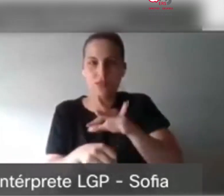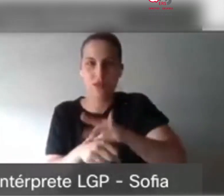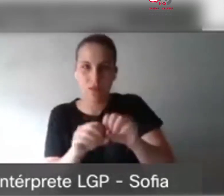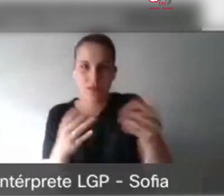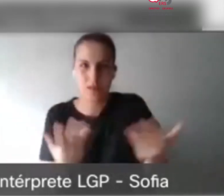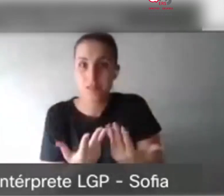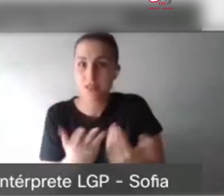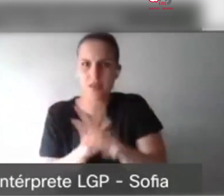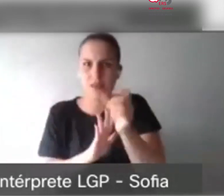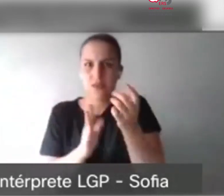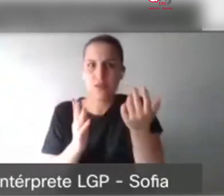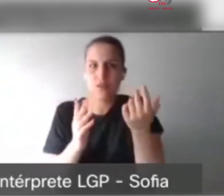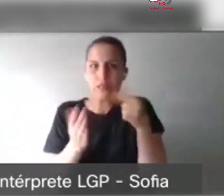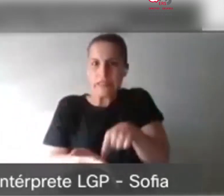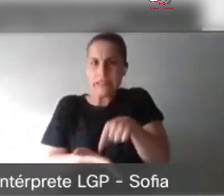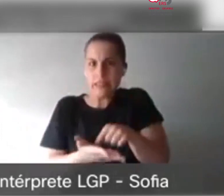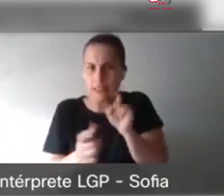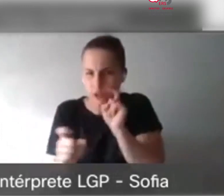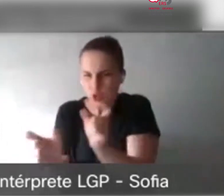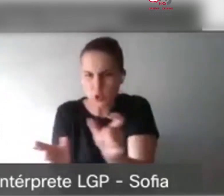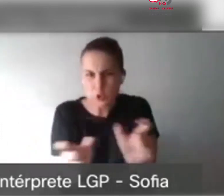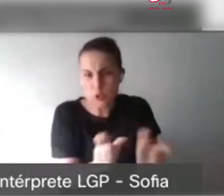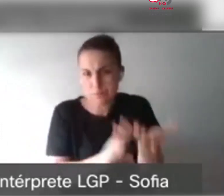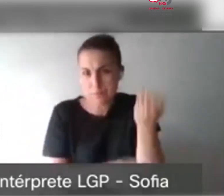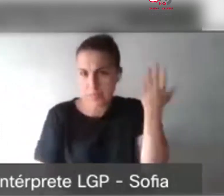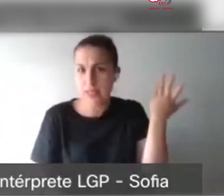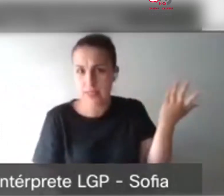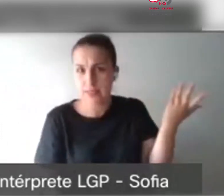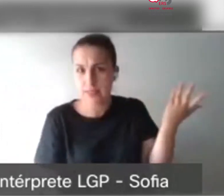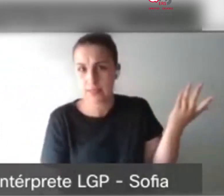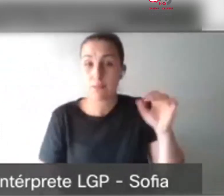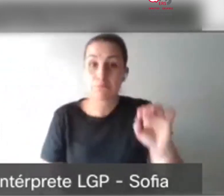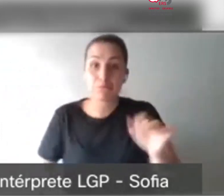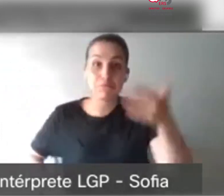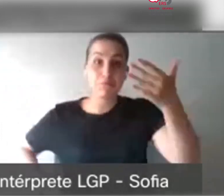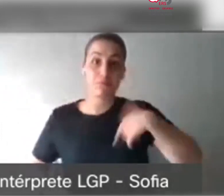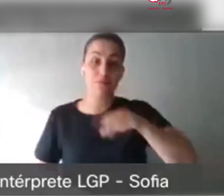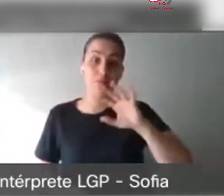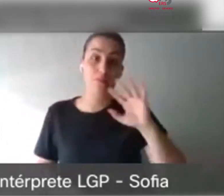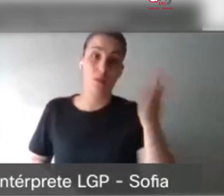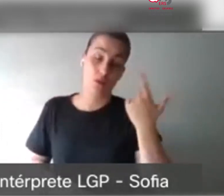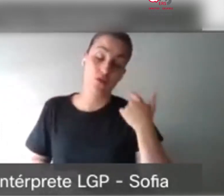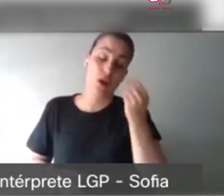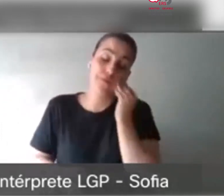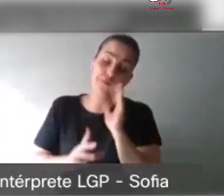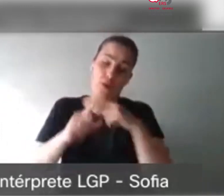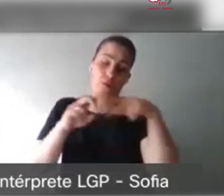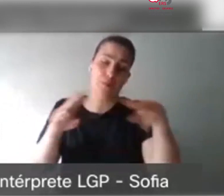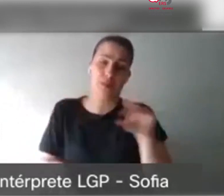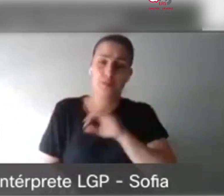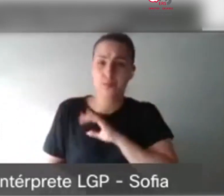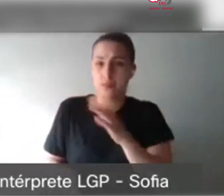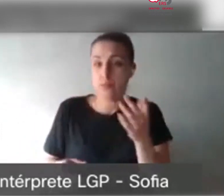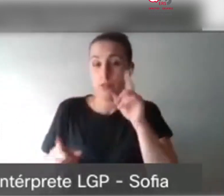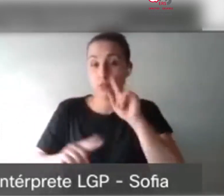condições passaram a ser muito mais exigentes. Particularmente quando nós temos, como é habitual nos hospitais públicos, doentes organizados,